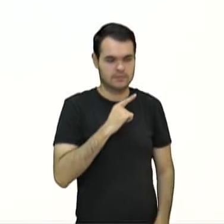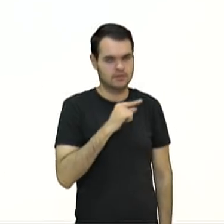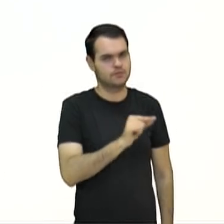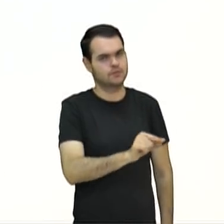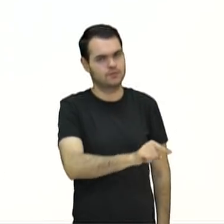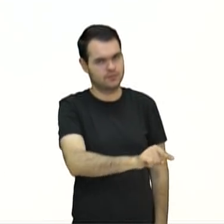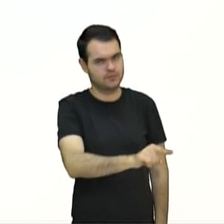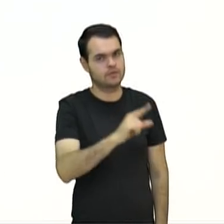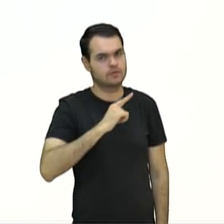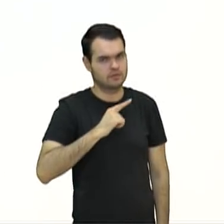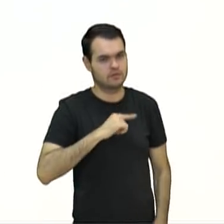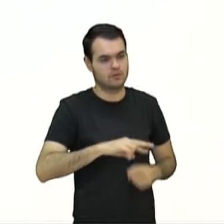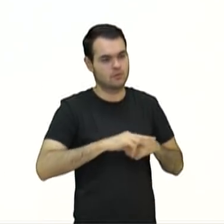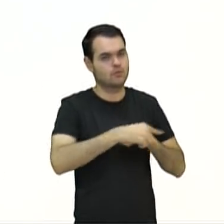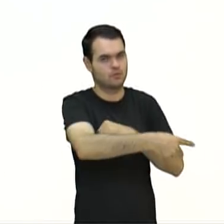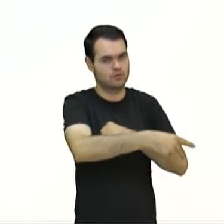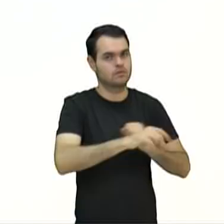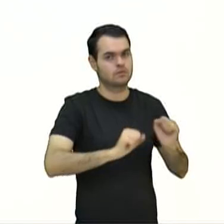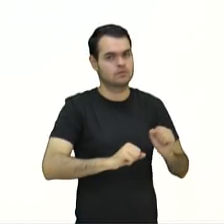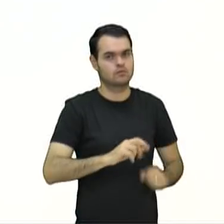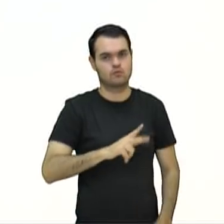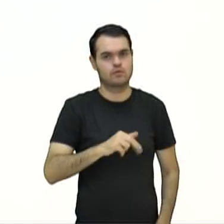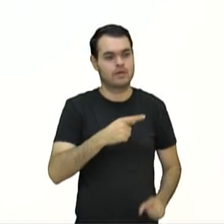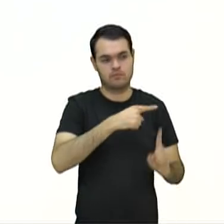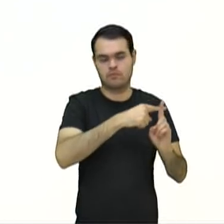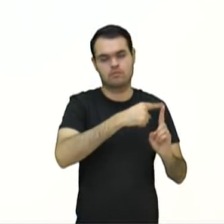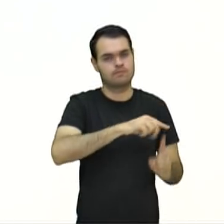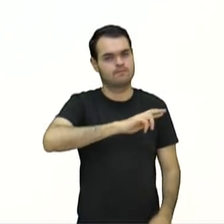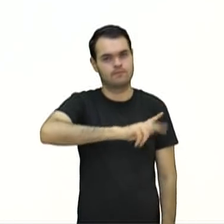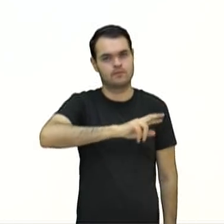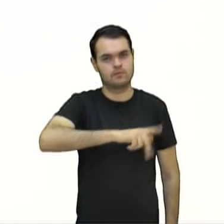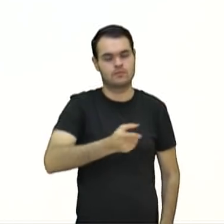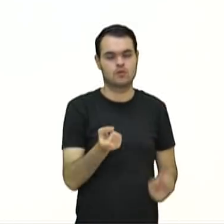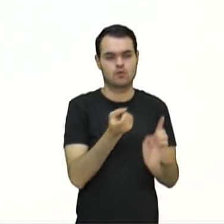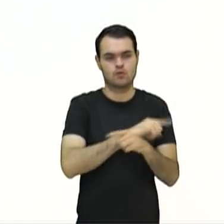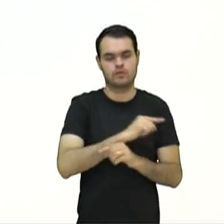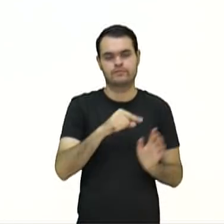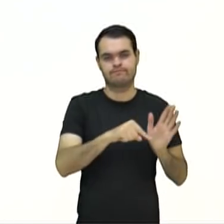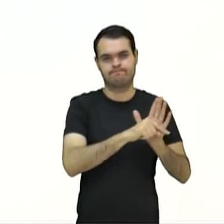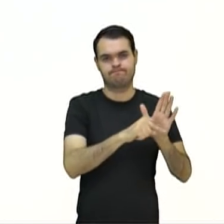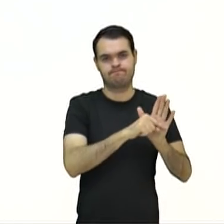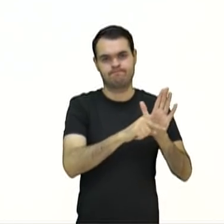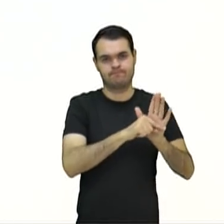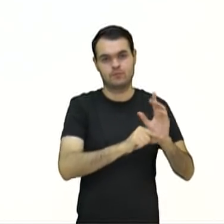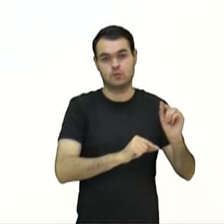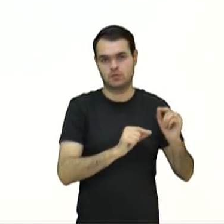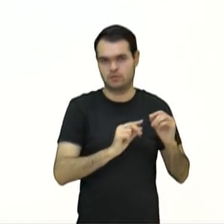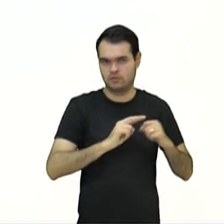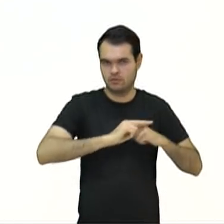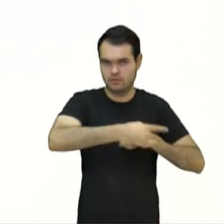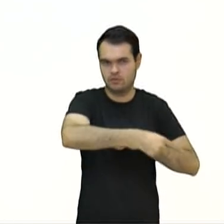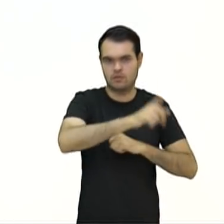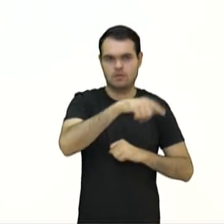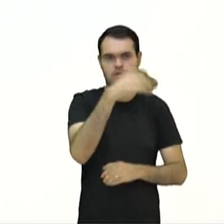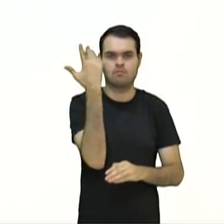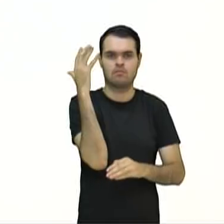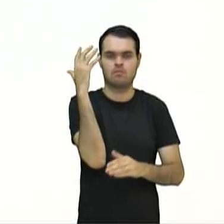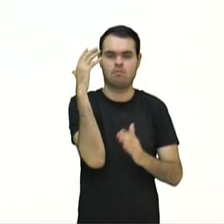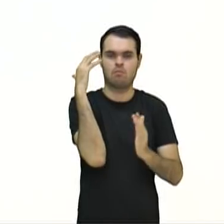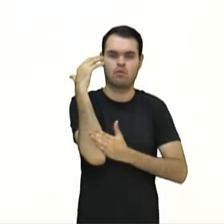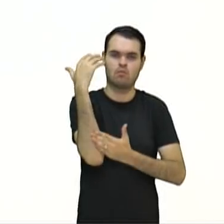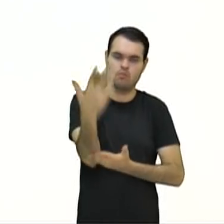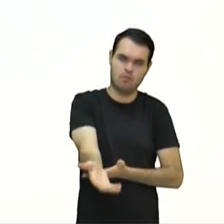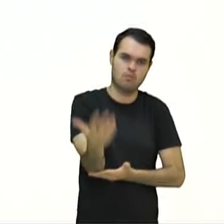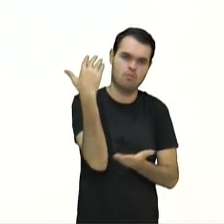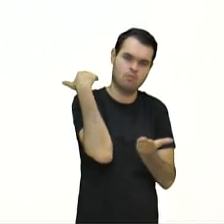teremos umas consequências que não são tão positivas. Pelo contrário, são negativas, que é o desmatamento e